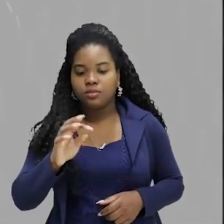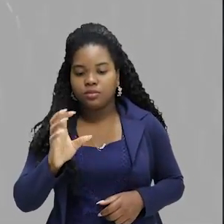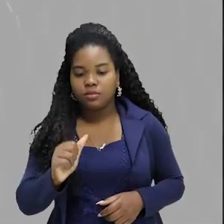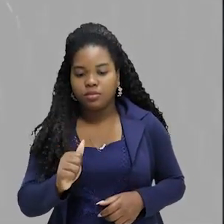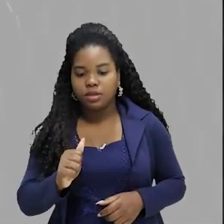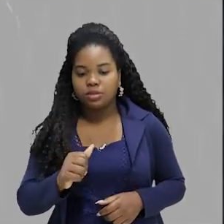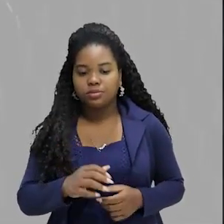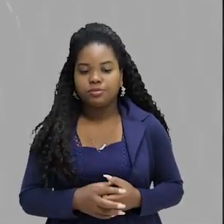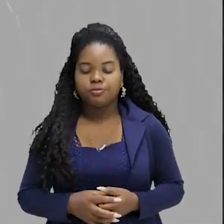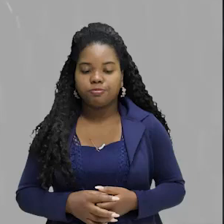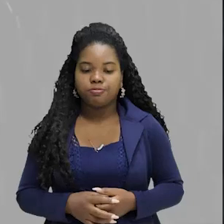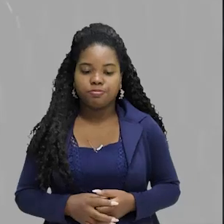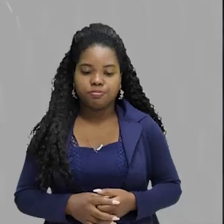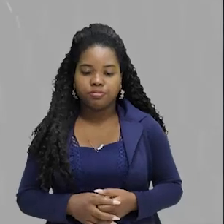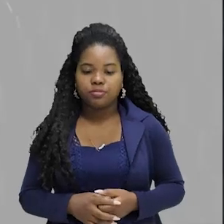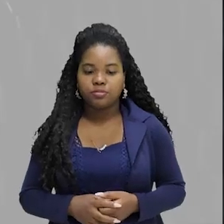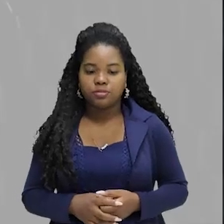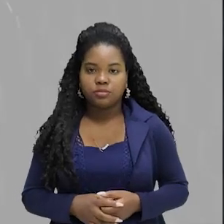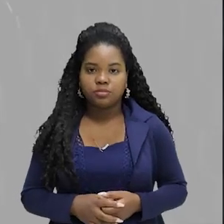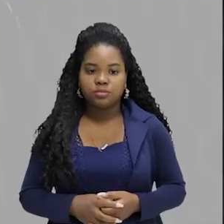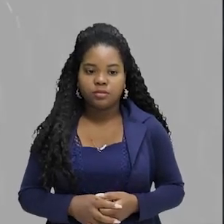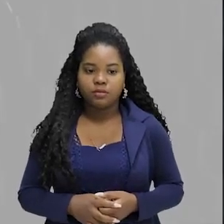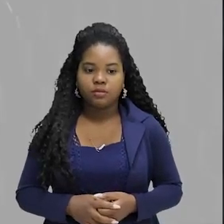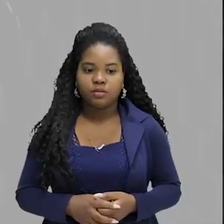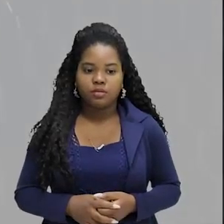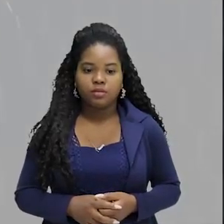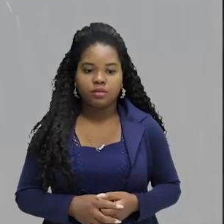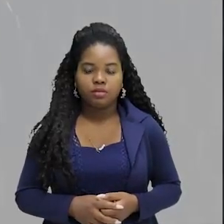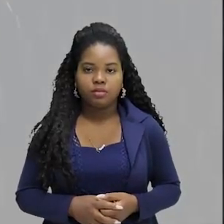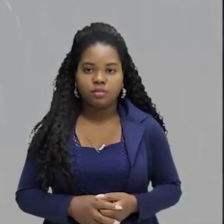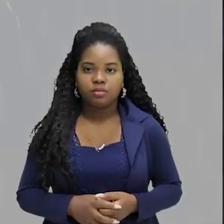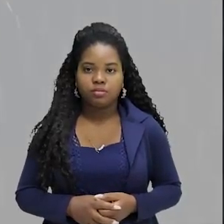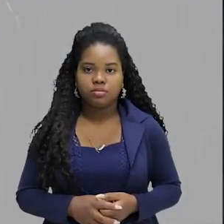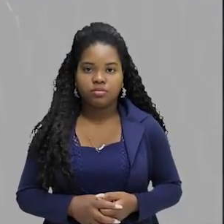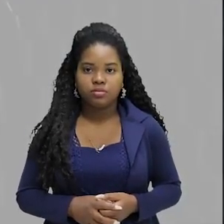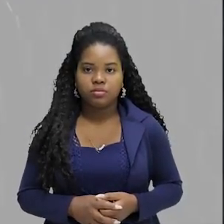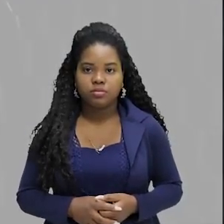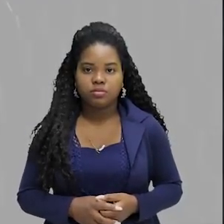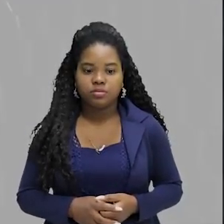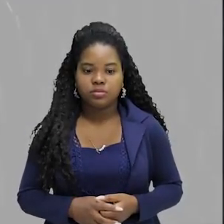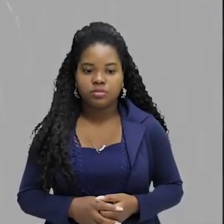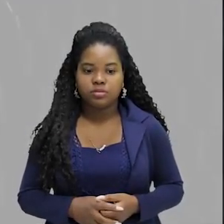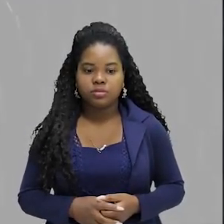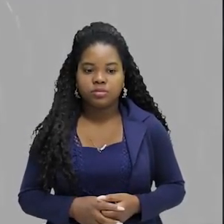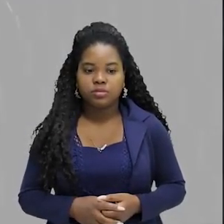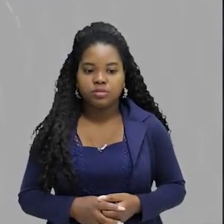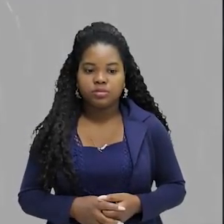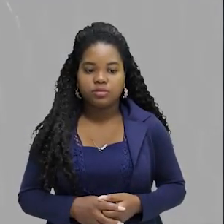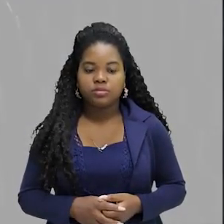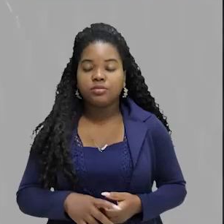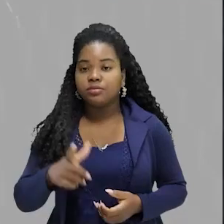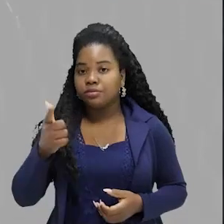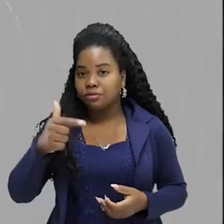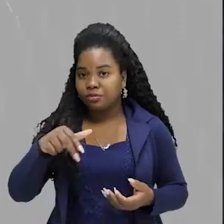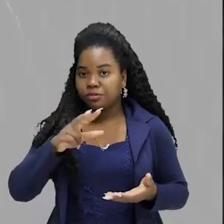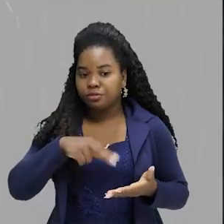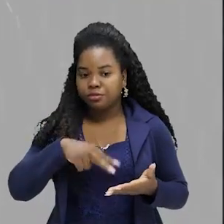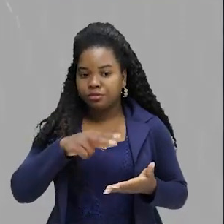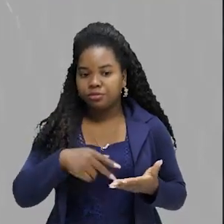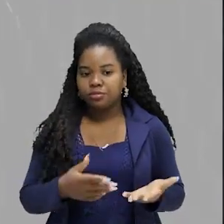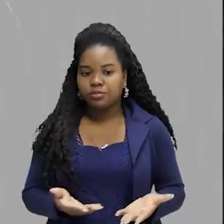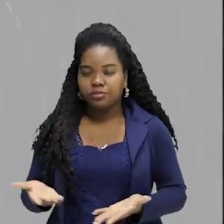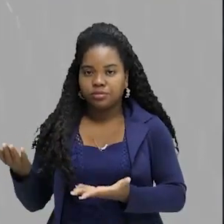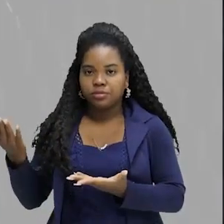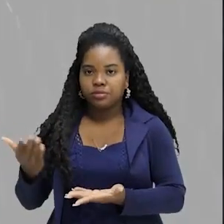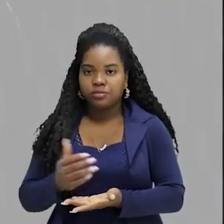no fundo do recipiente, gerando o que chamamos de espelho de prata. Olha só, a